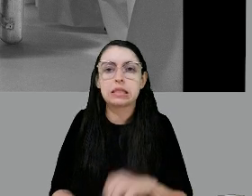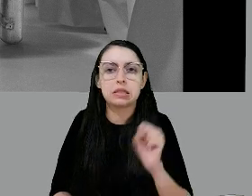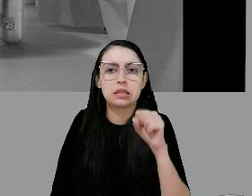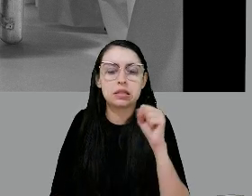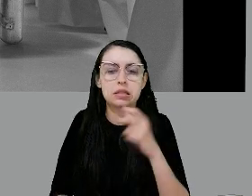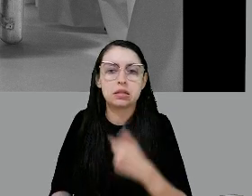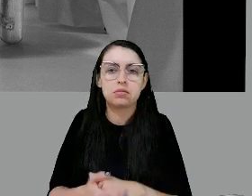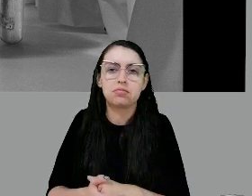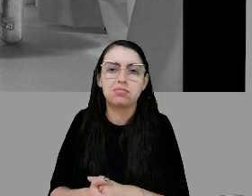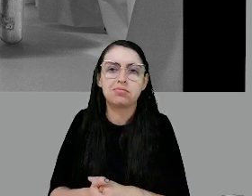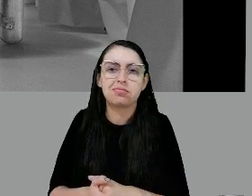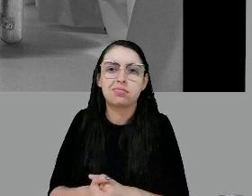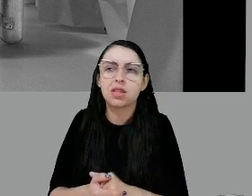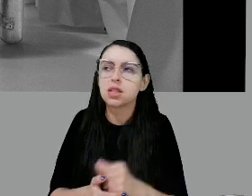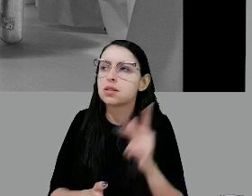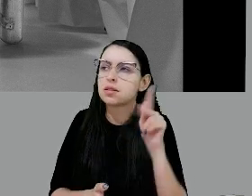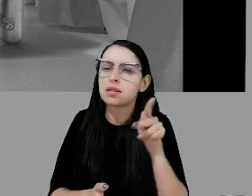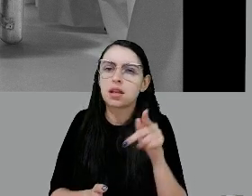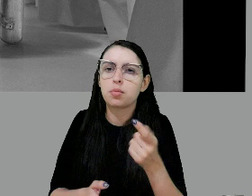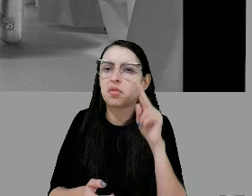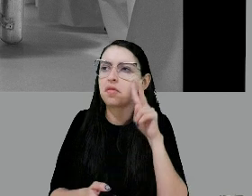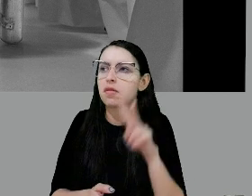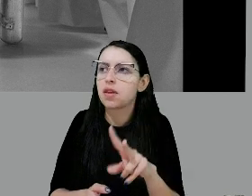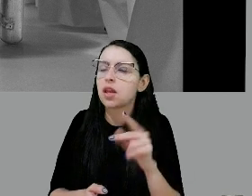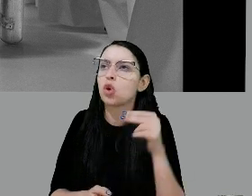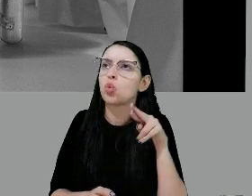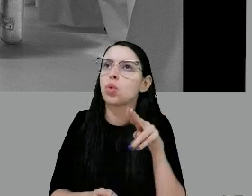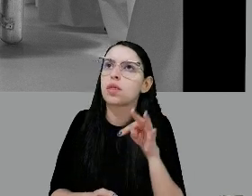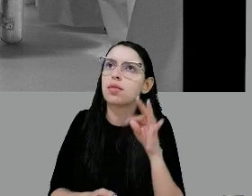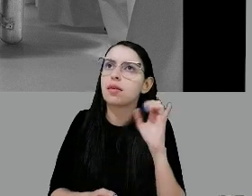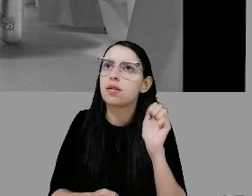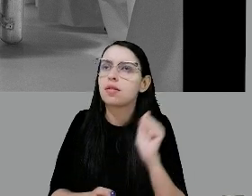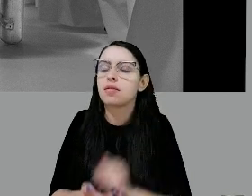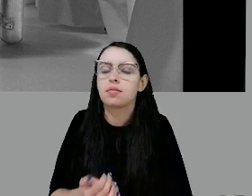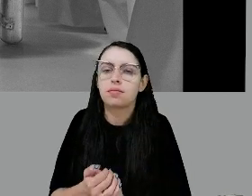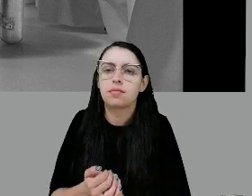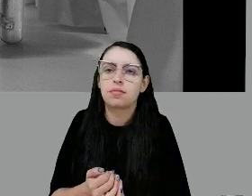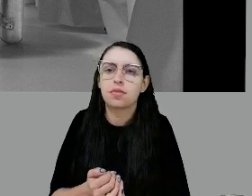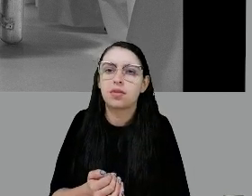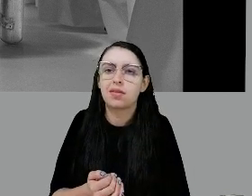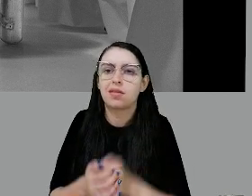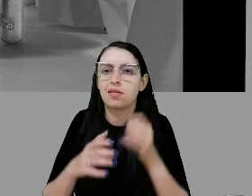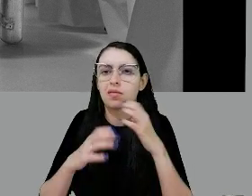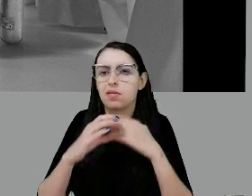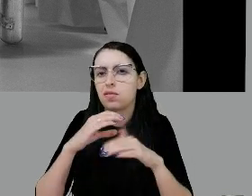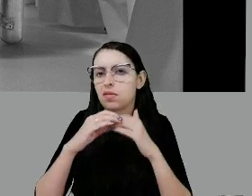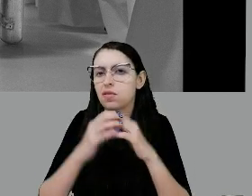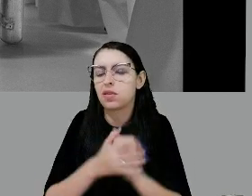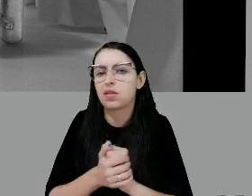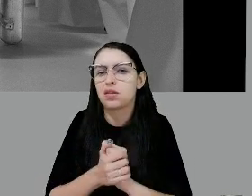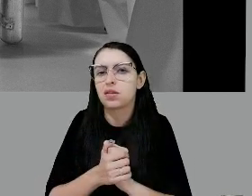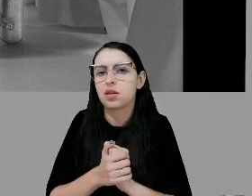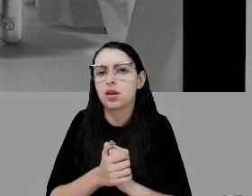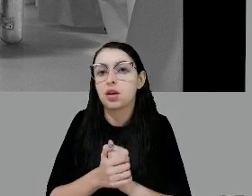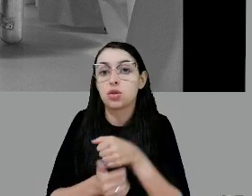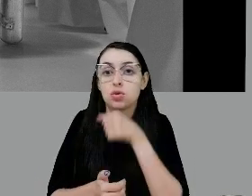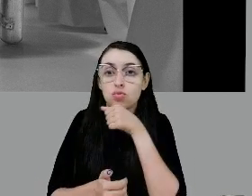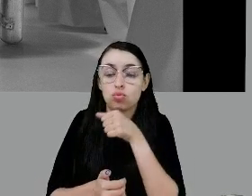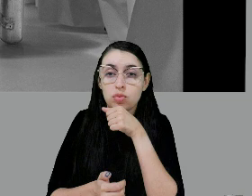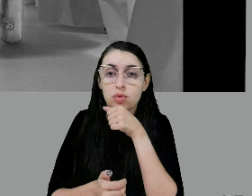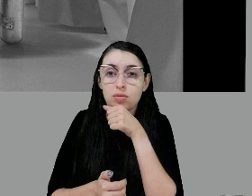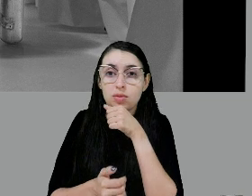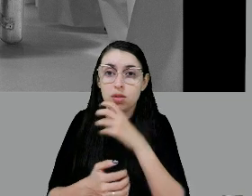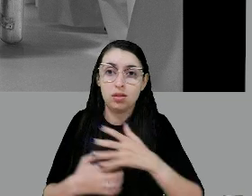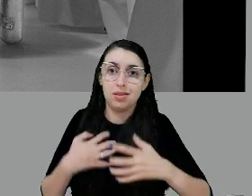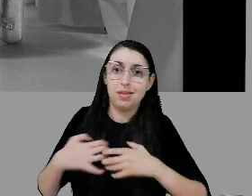Boa. Essa é uma cena que eu tenho com muita frequência nas UTIs, que são famílias internadas ao mesmo tempo. Essa